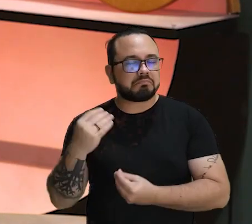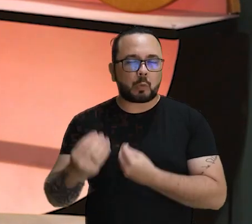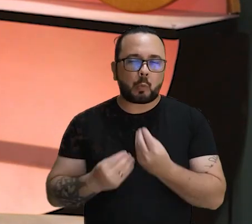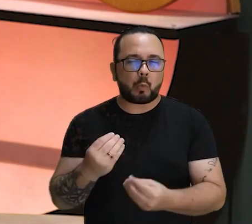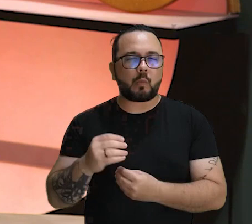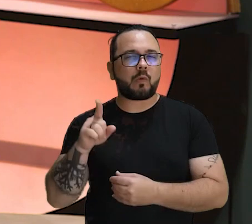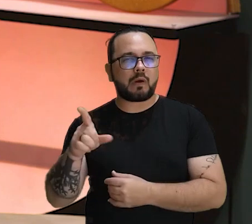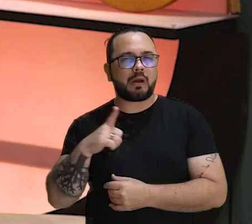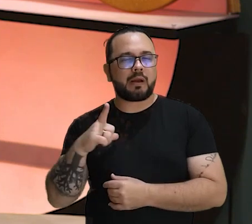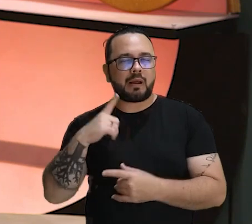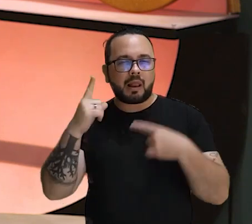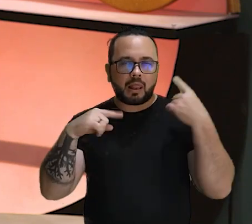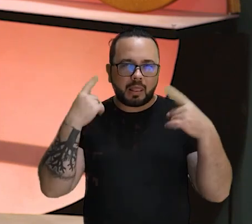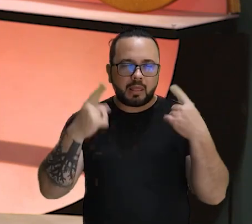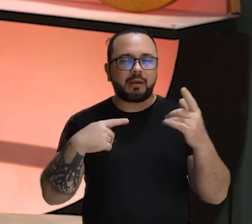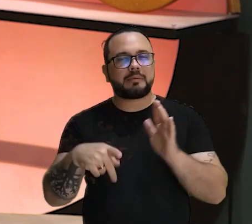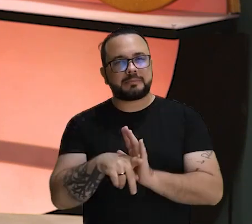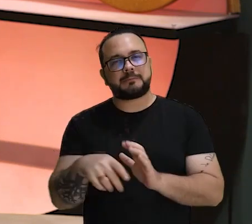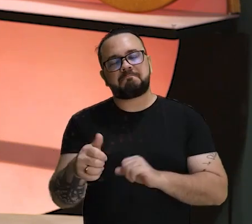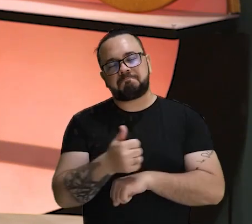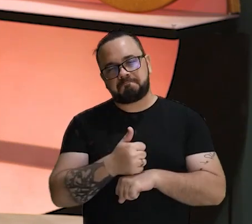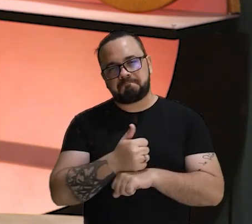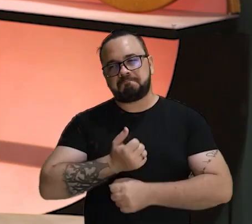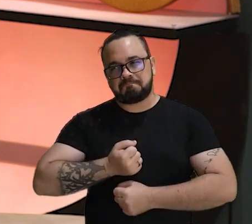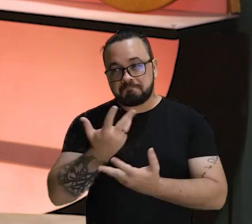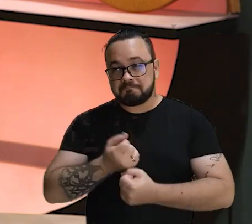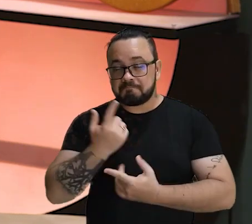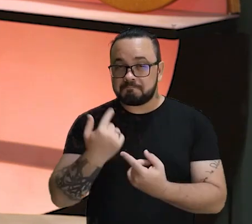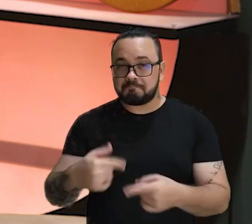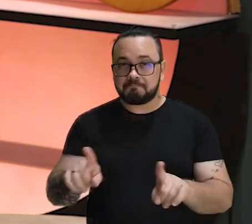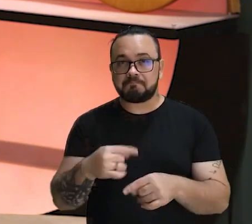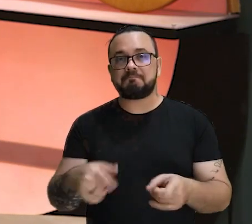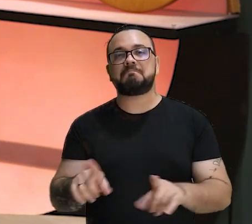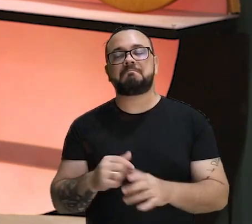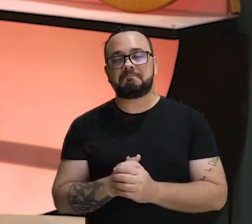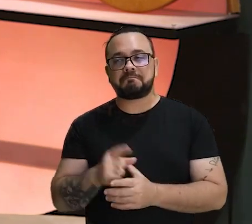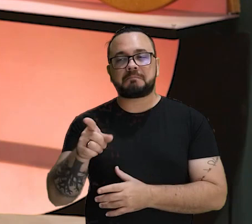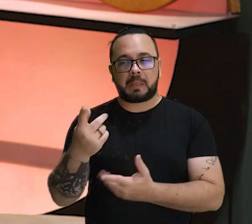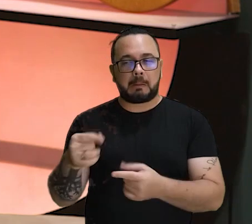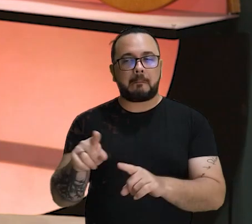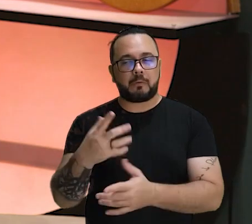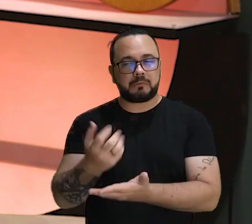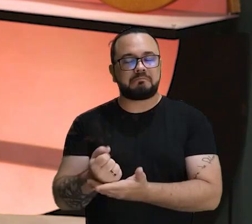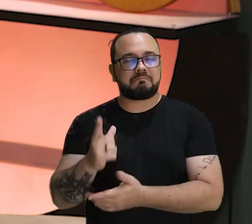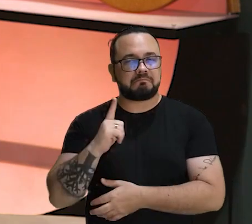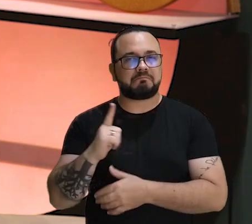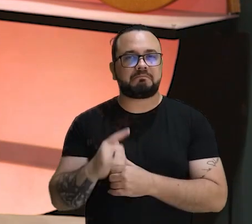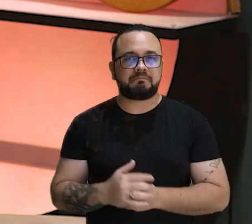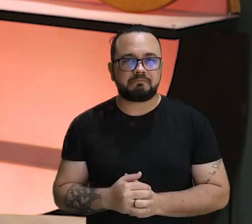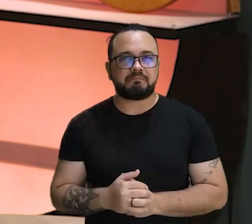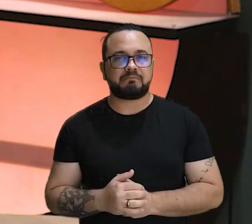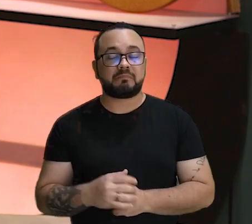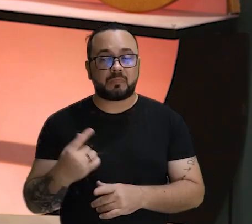entender minimamente da onde veio toda a loucura que tá impressa no álbum, assim, né?